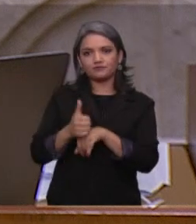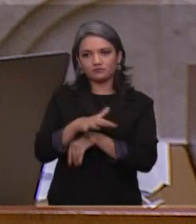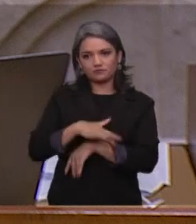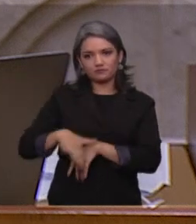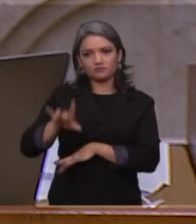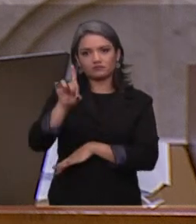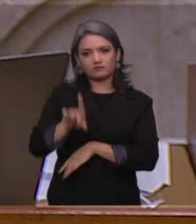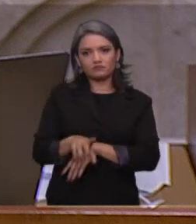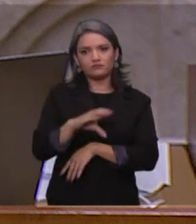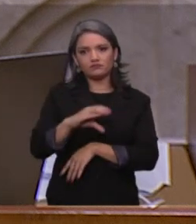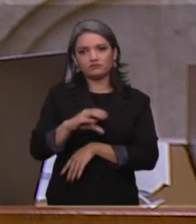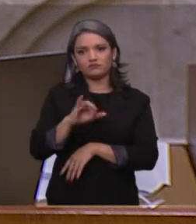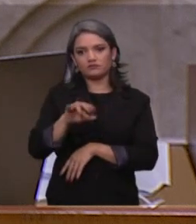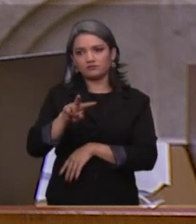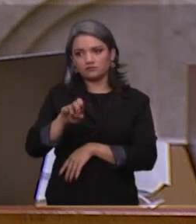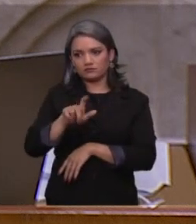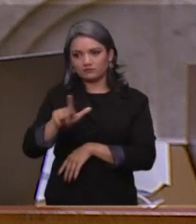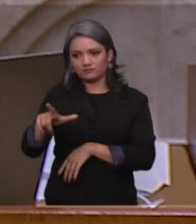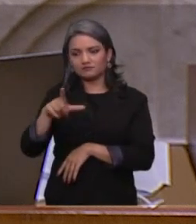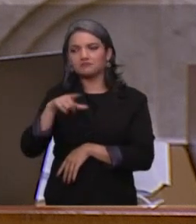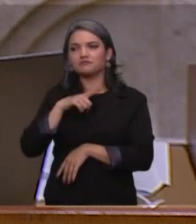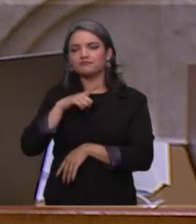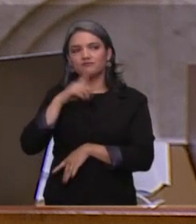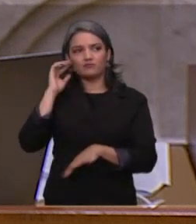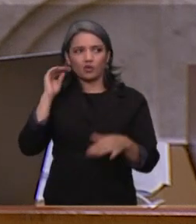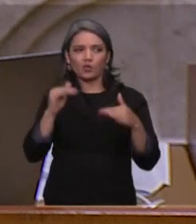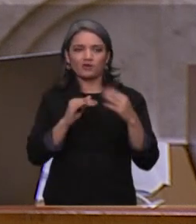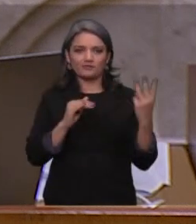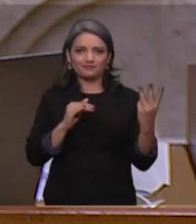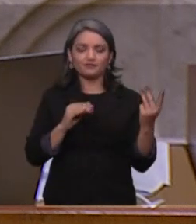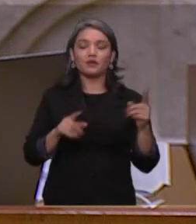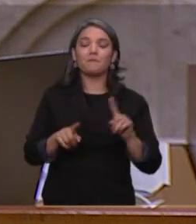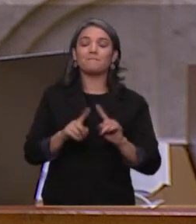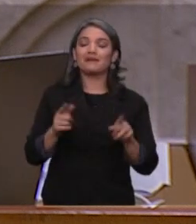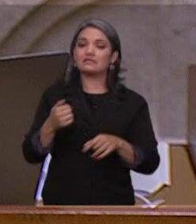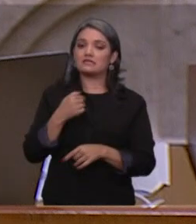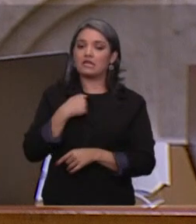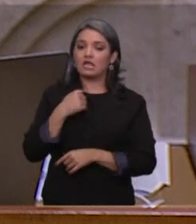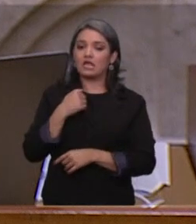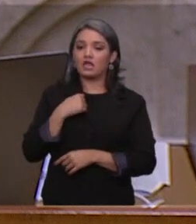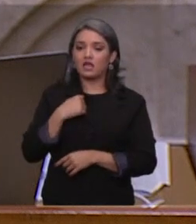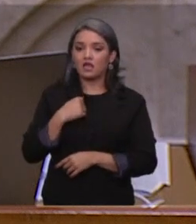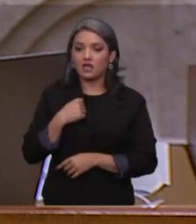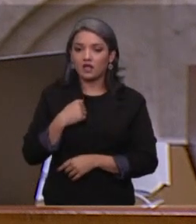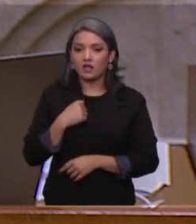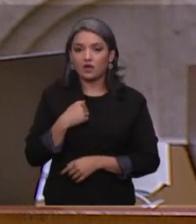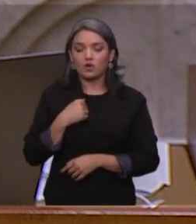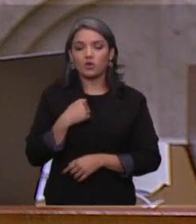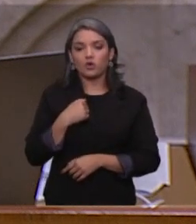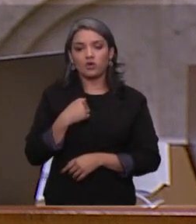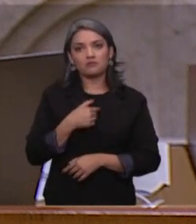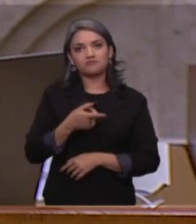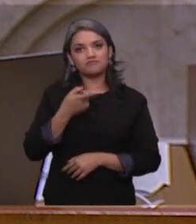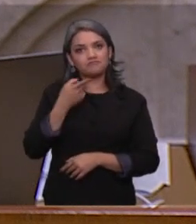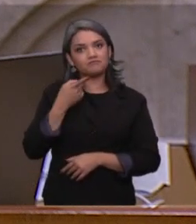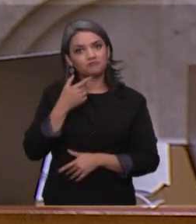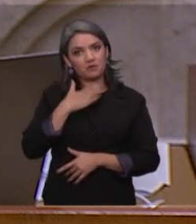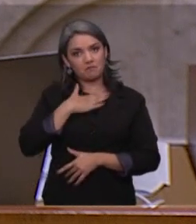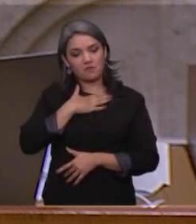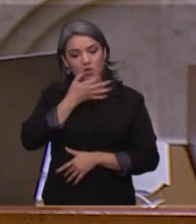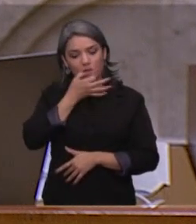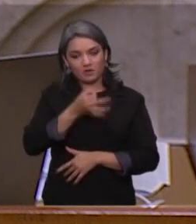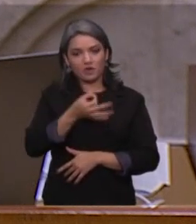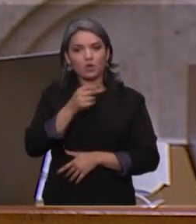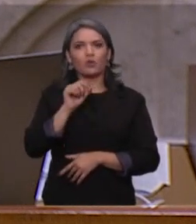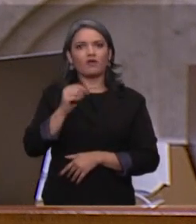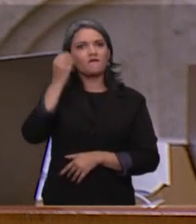posição de vossas excelências, eu, no entanto, entendo que a posição do ministro Luiz Fux